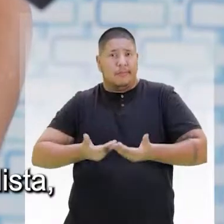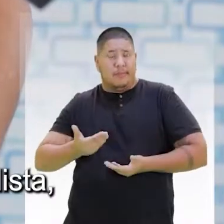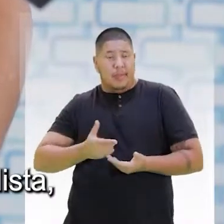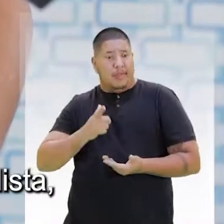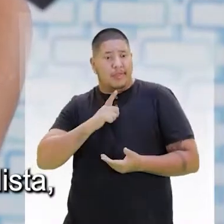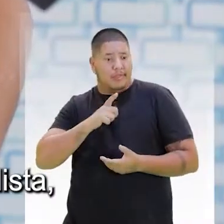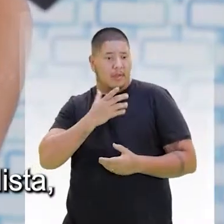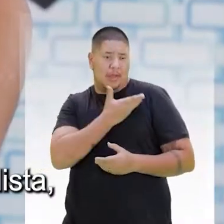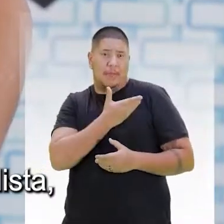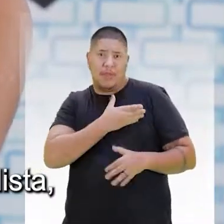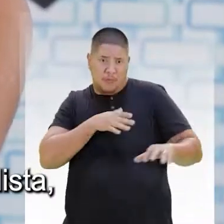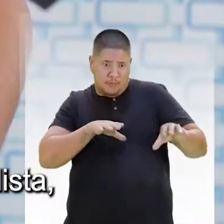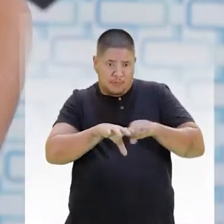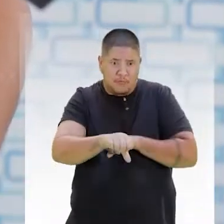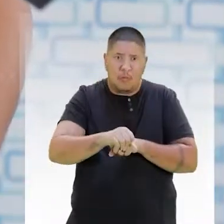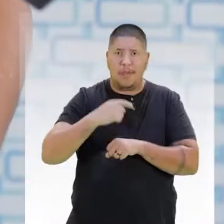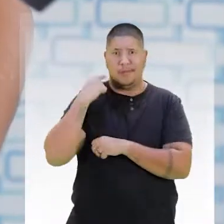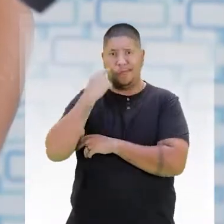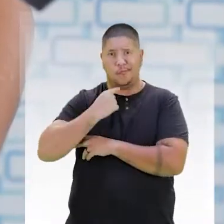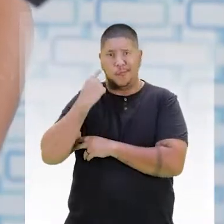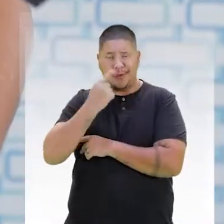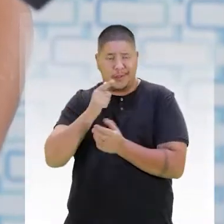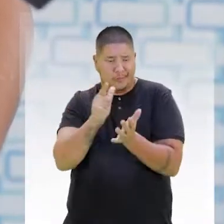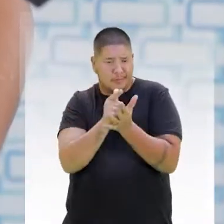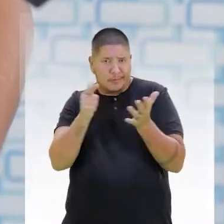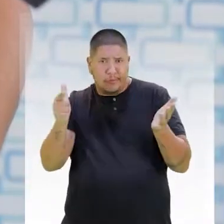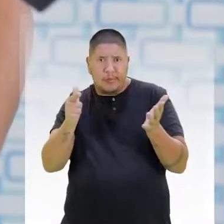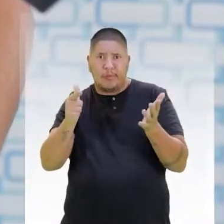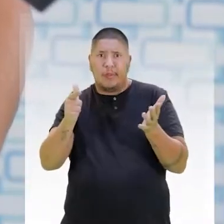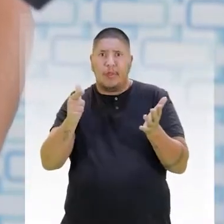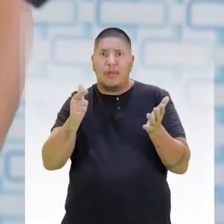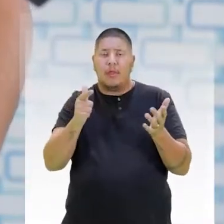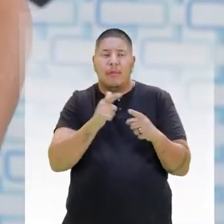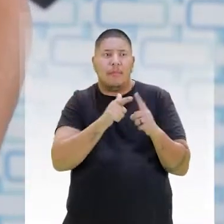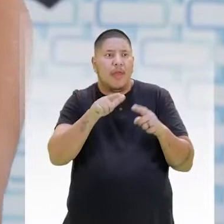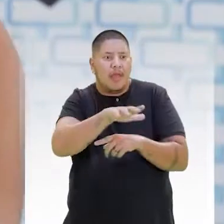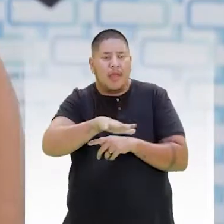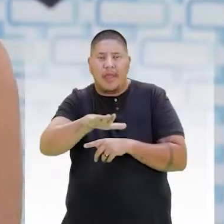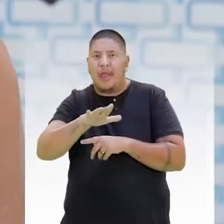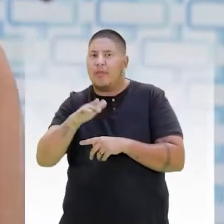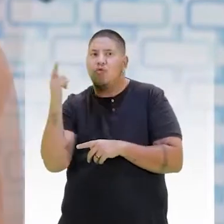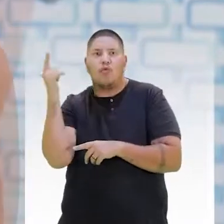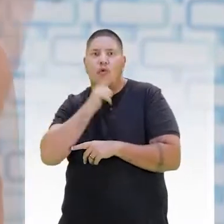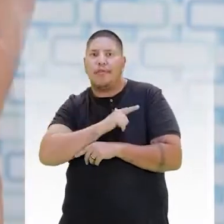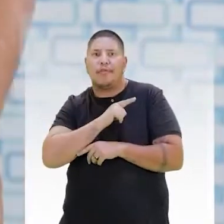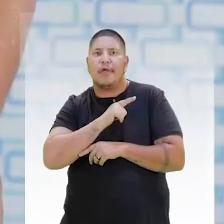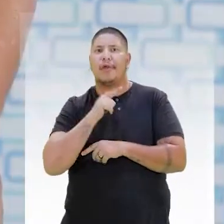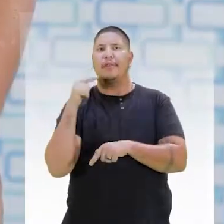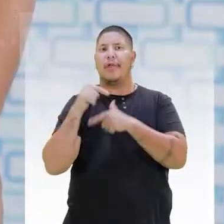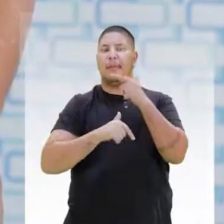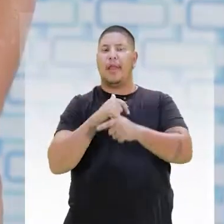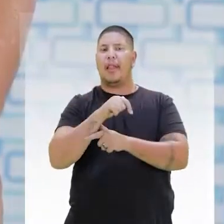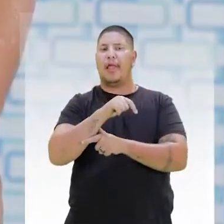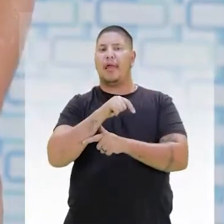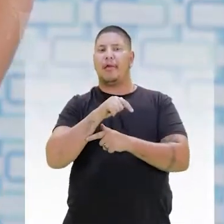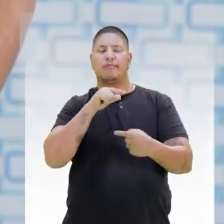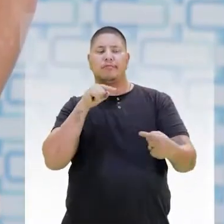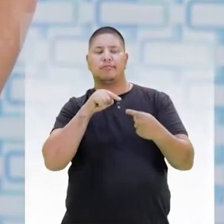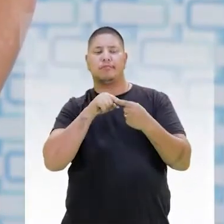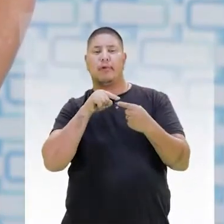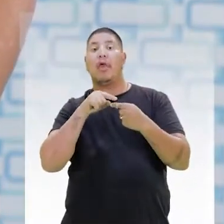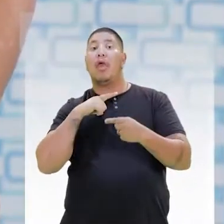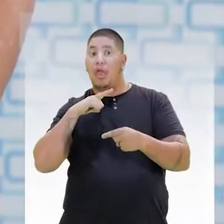formados advogado, jornalista, várias áreas, e nenhum deles está ocupando essa área. Me formei, paguei